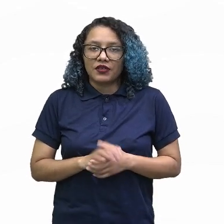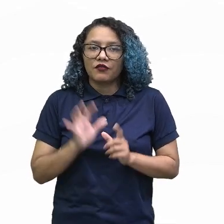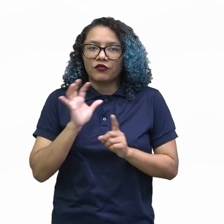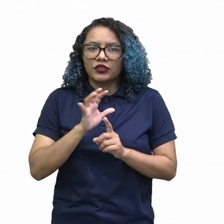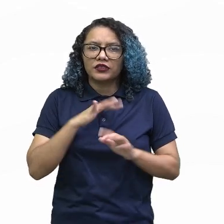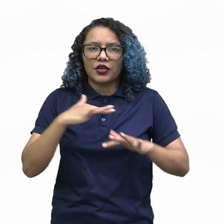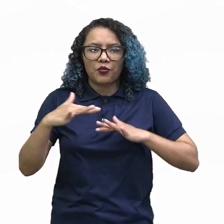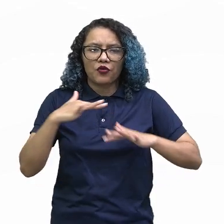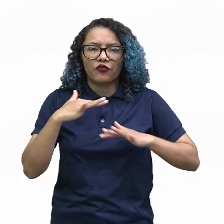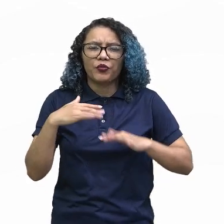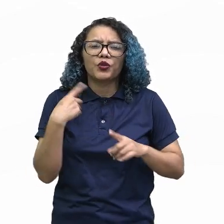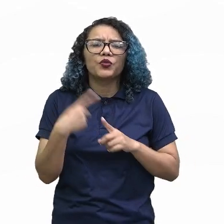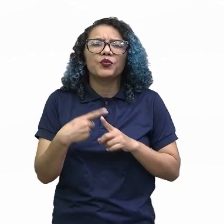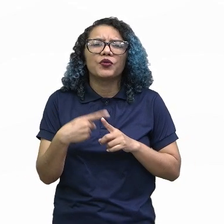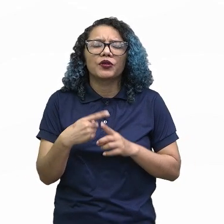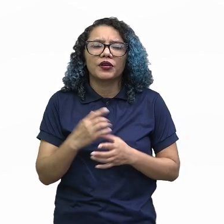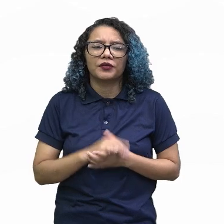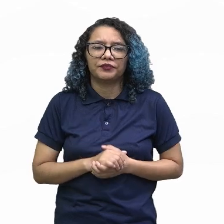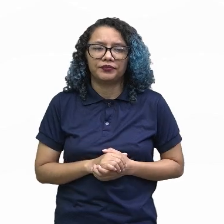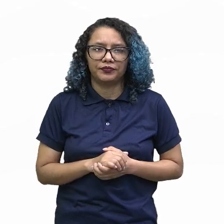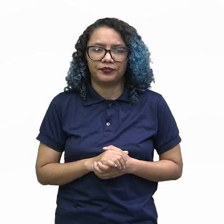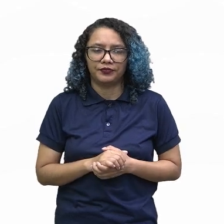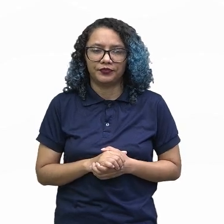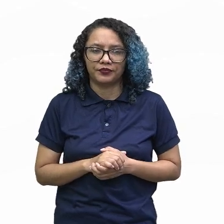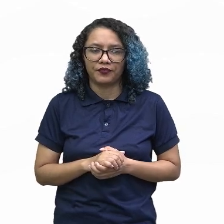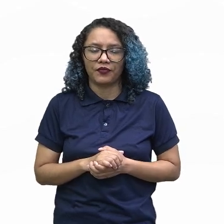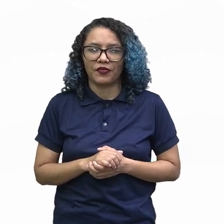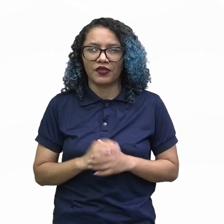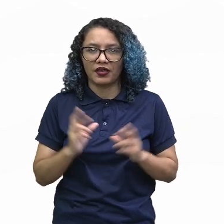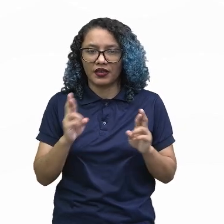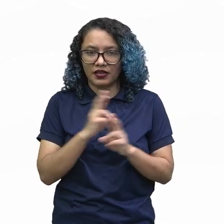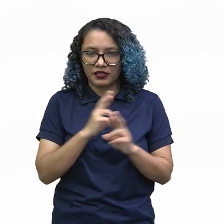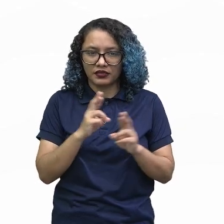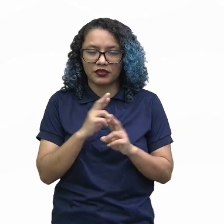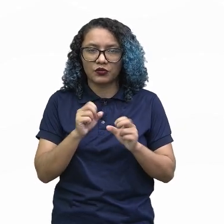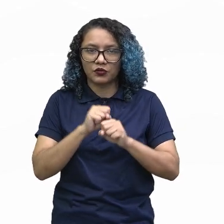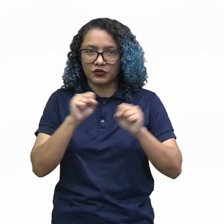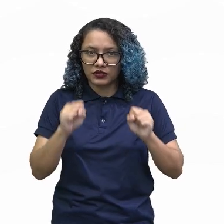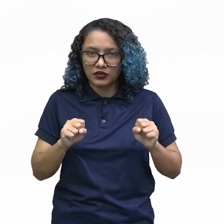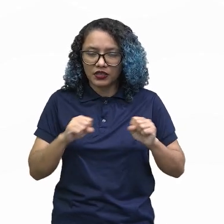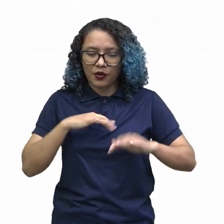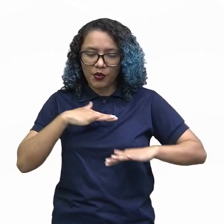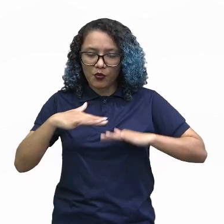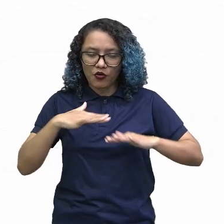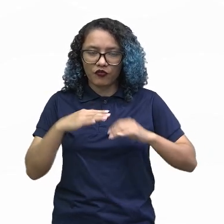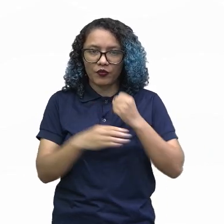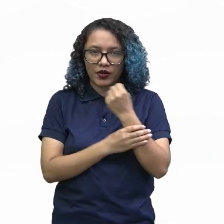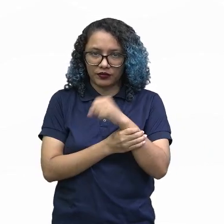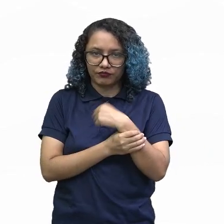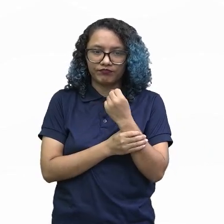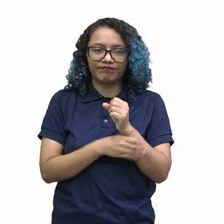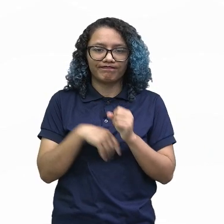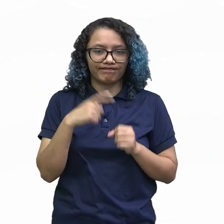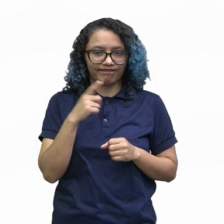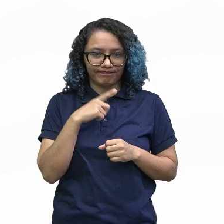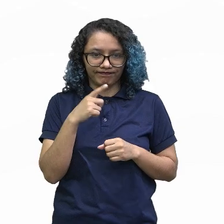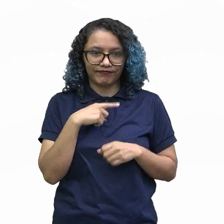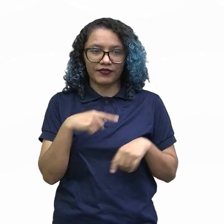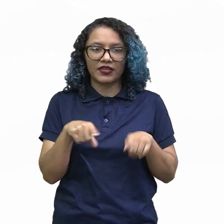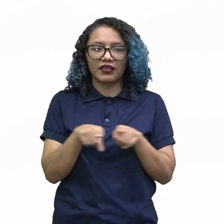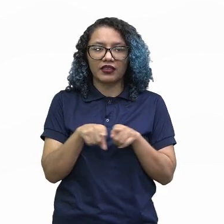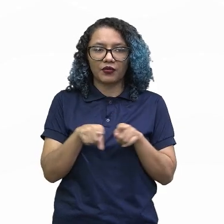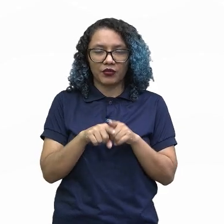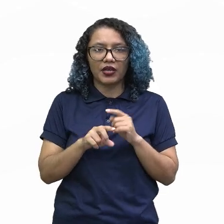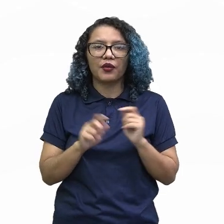ele está relacionado com o sistema motor, né? Então, são sintomas motores, e aí vai